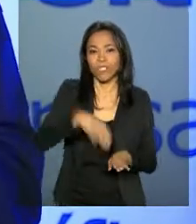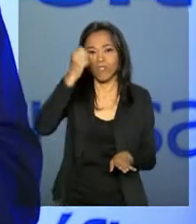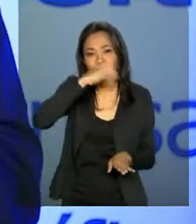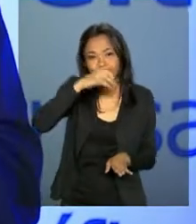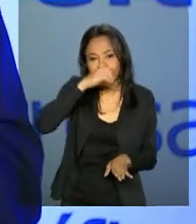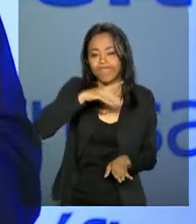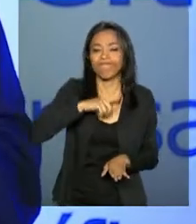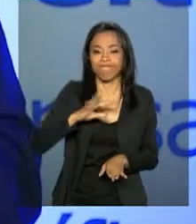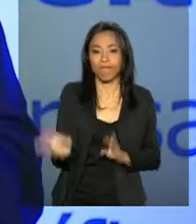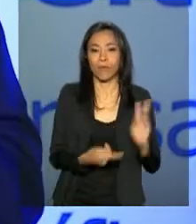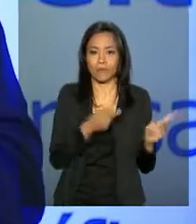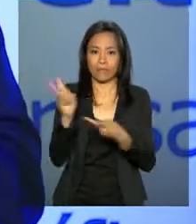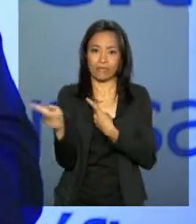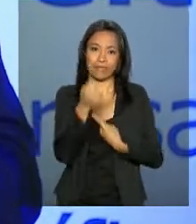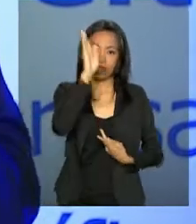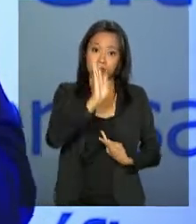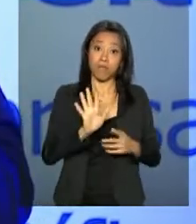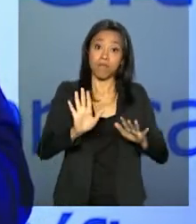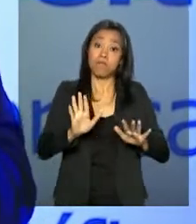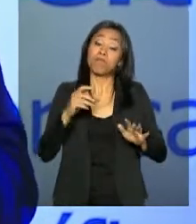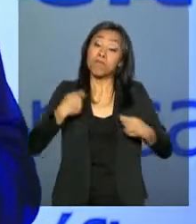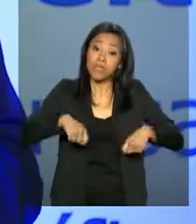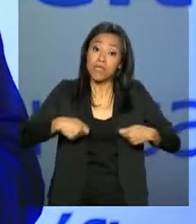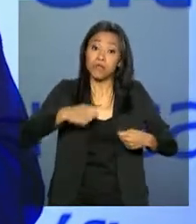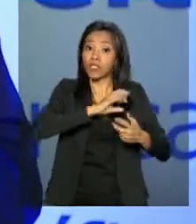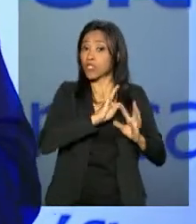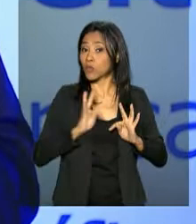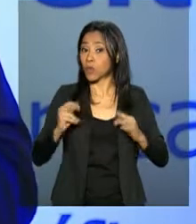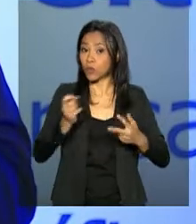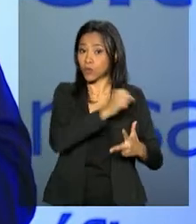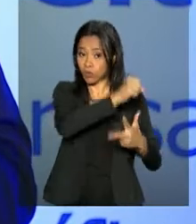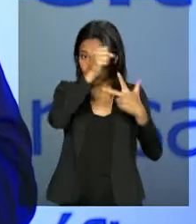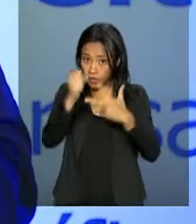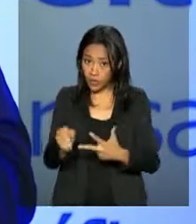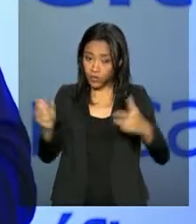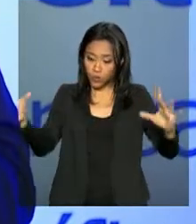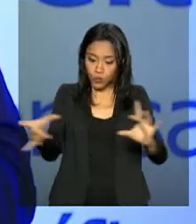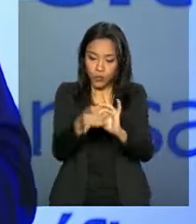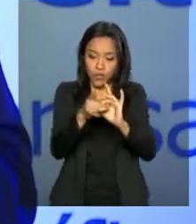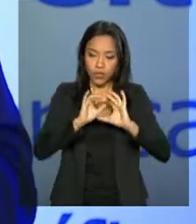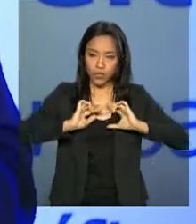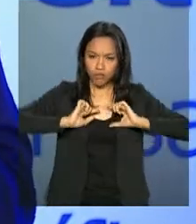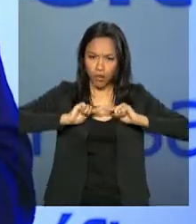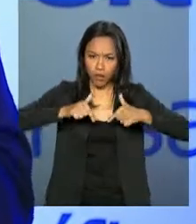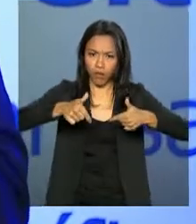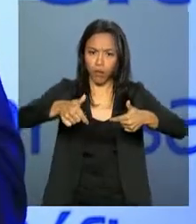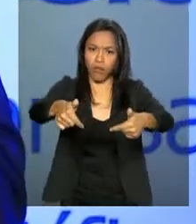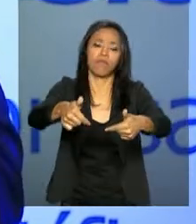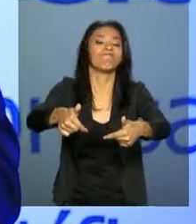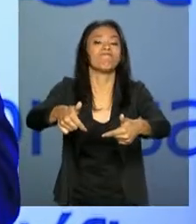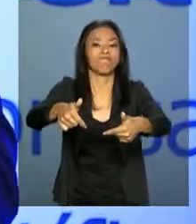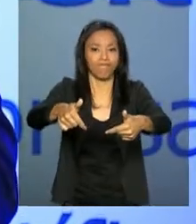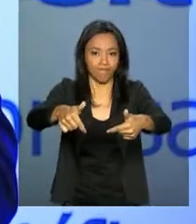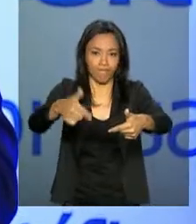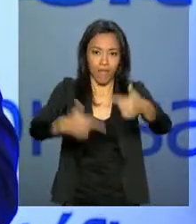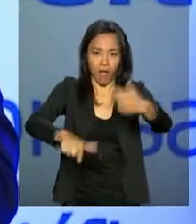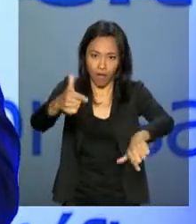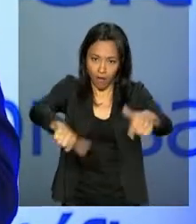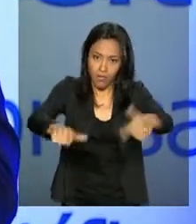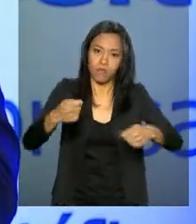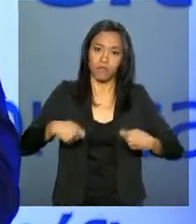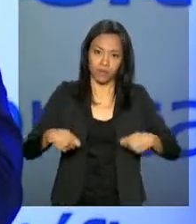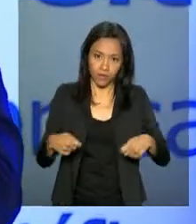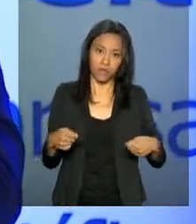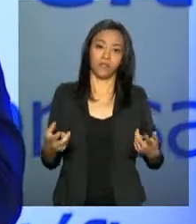que todos os poderes em conjunto com a sociedade trabalhem cada mesmo cada vez mais unidos para que a gente possa